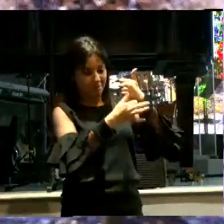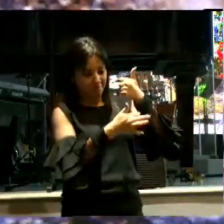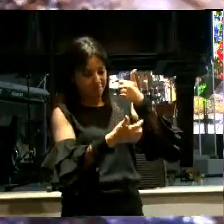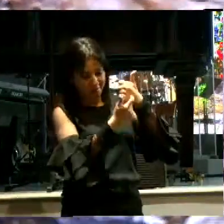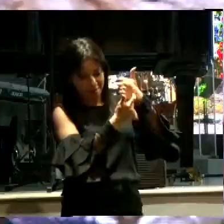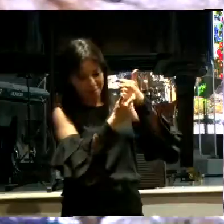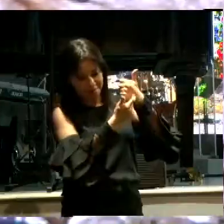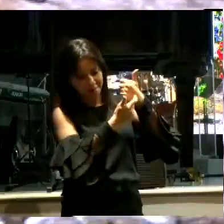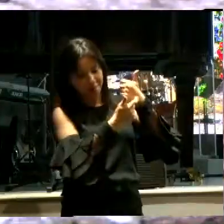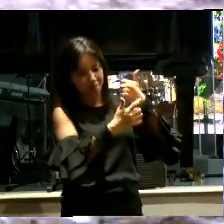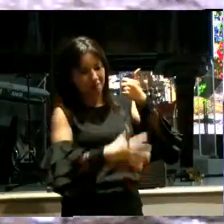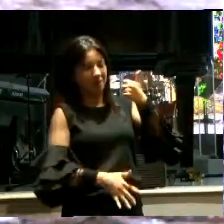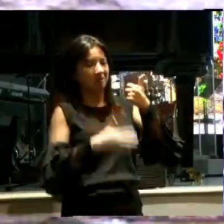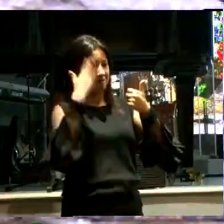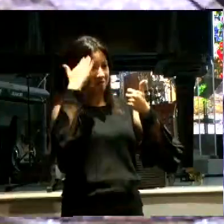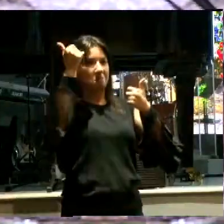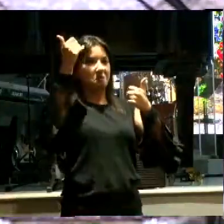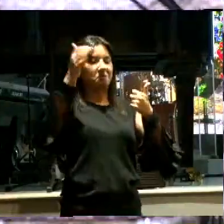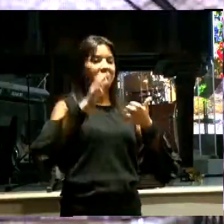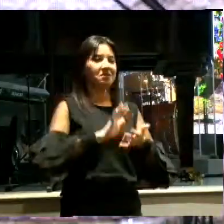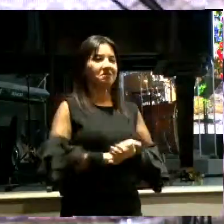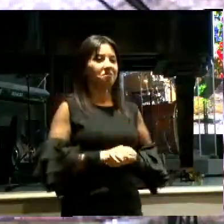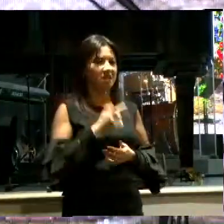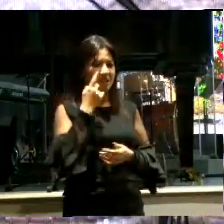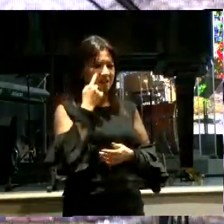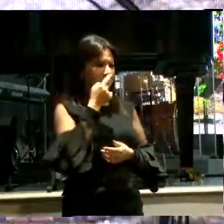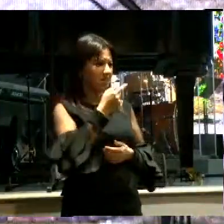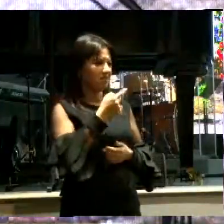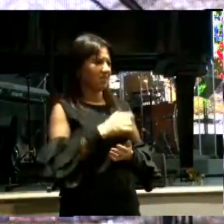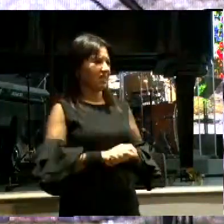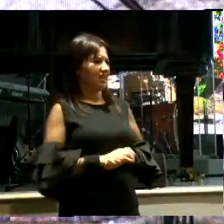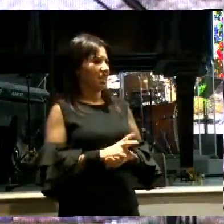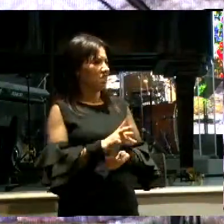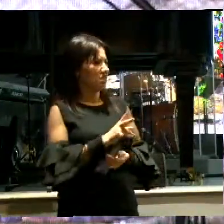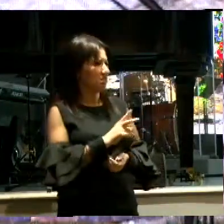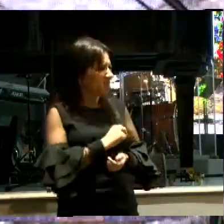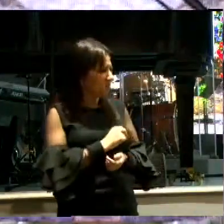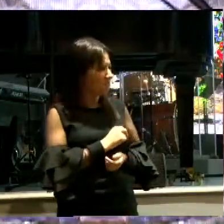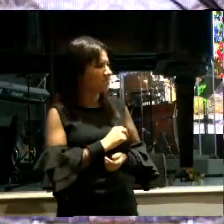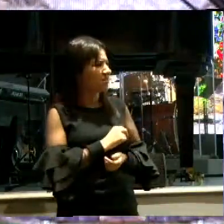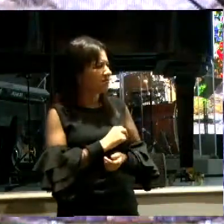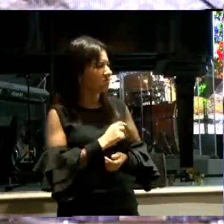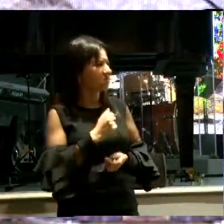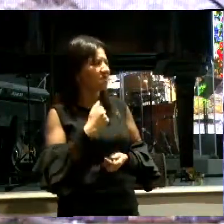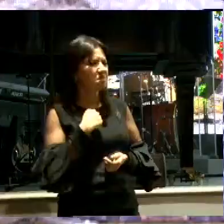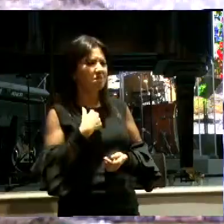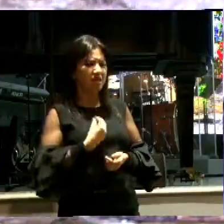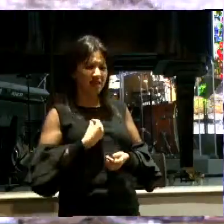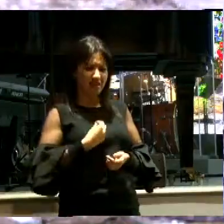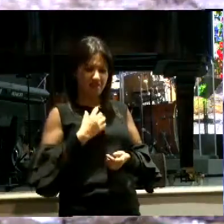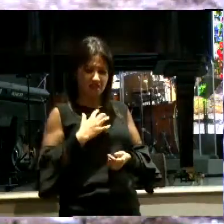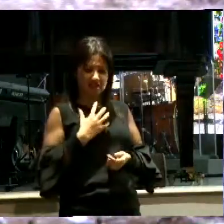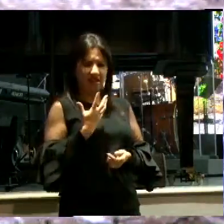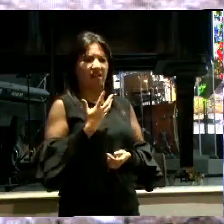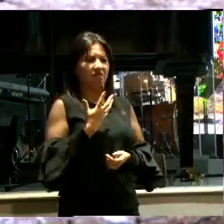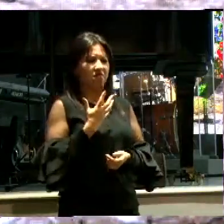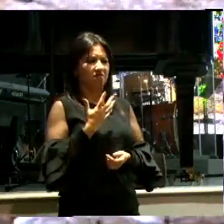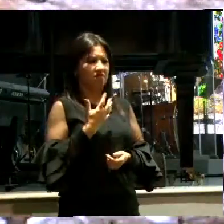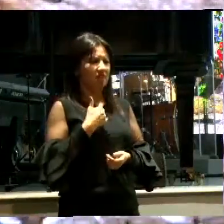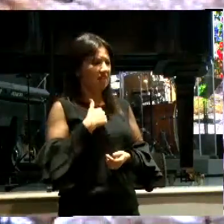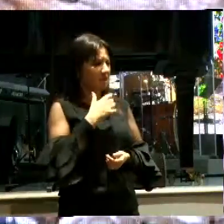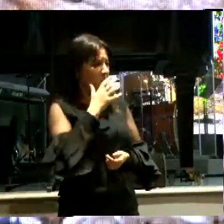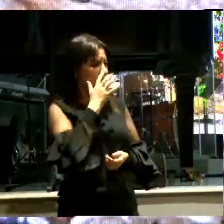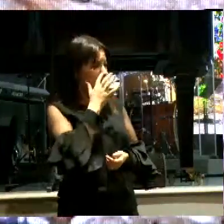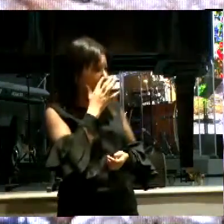E eu olhei aquilo e eu falei assim, meu Deus, o que que aconteceu? O que que aconteceu com a minha vida? Esse